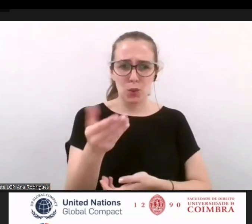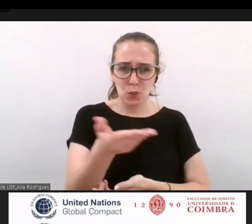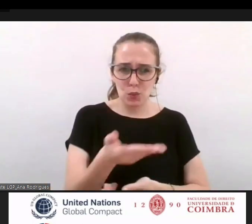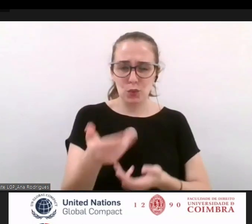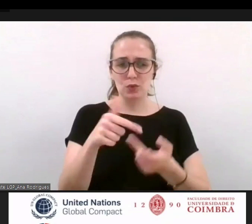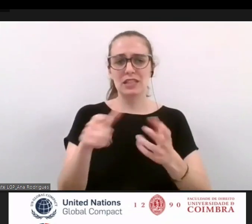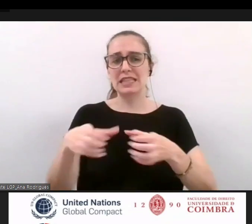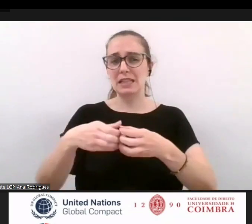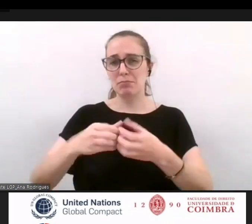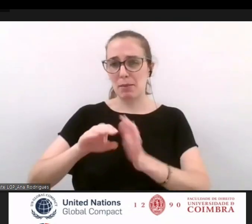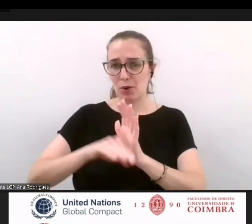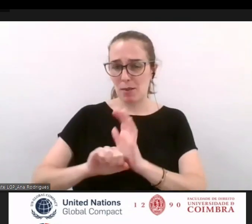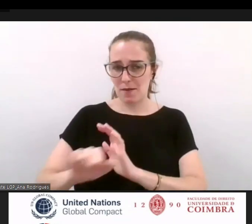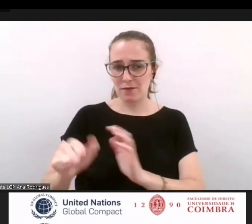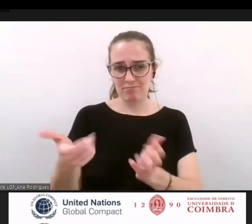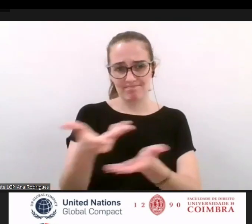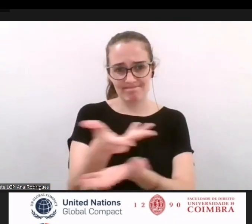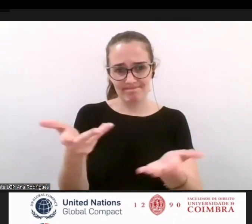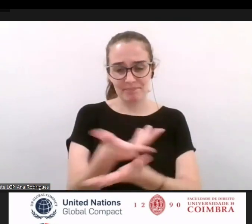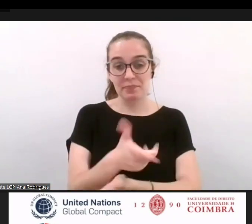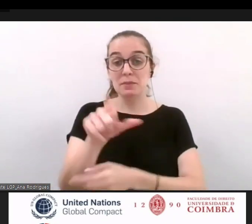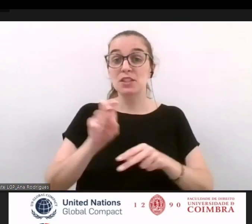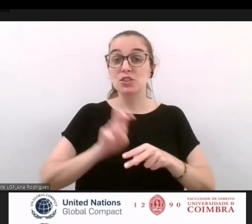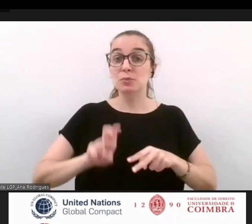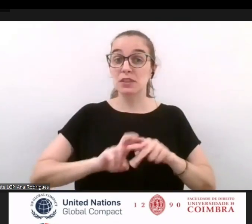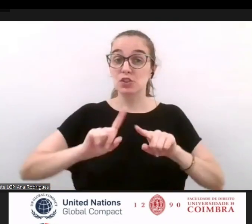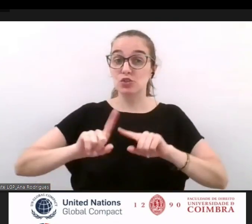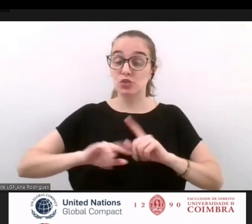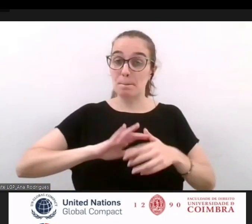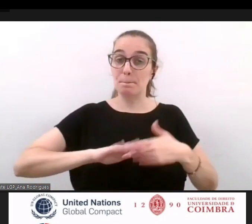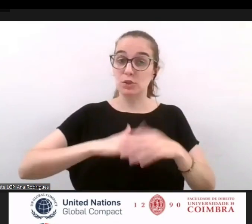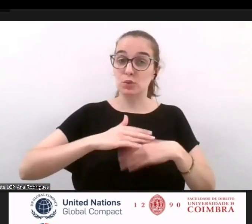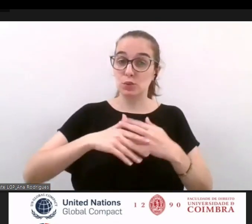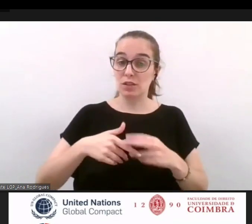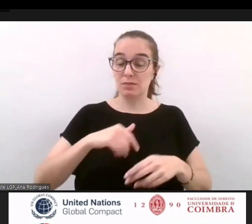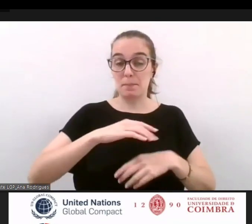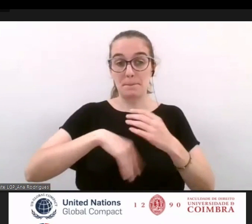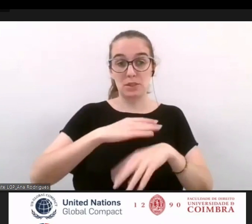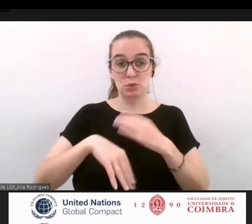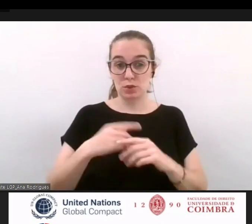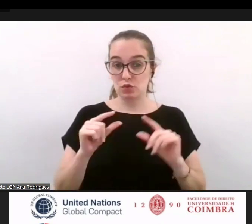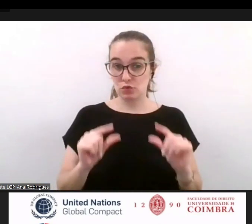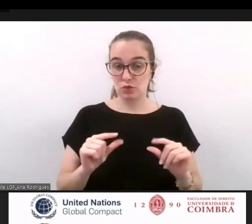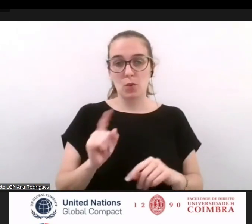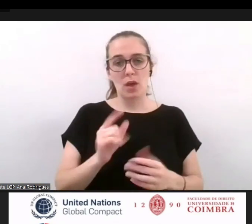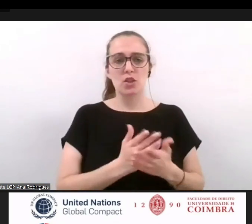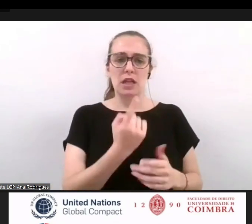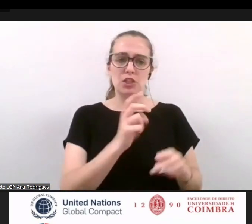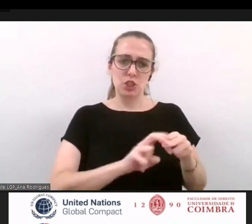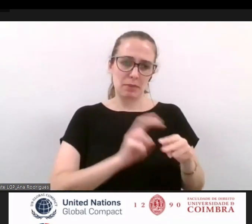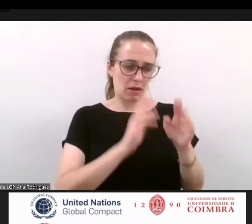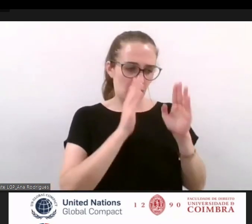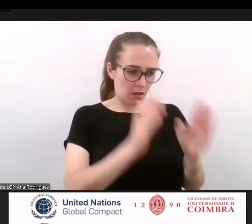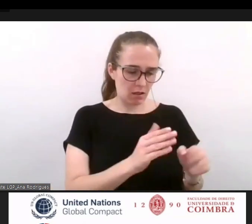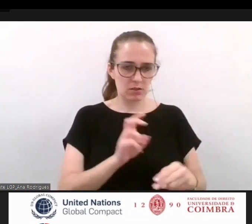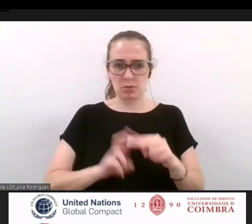programas e sob o modo da transdisciplinaridade. Portanto, mais do que o que cada disciplina contribui para o